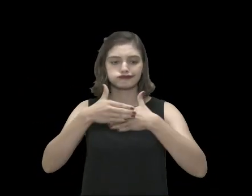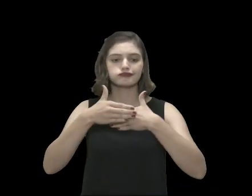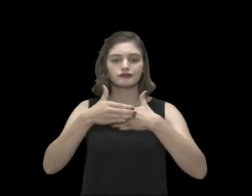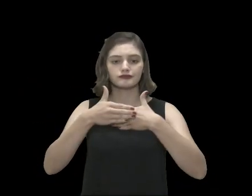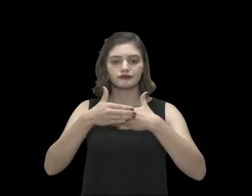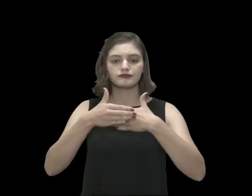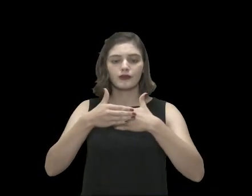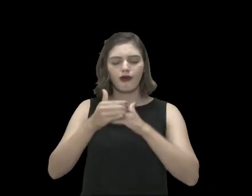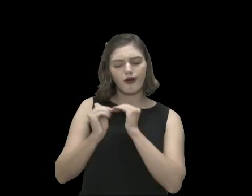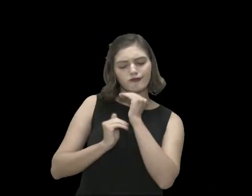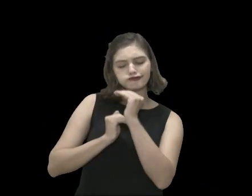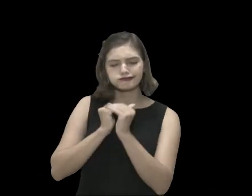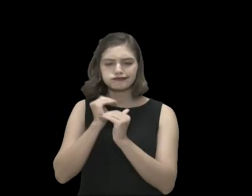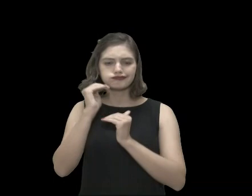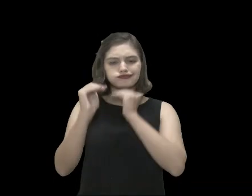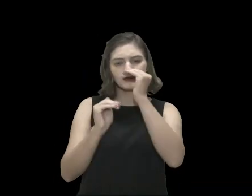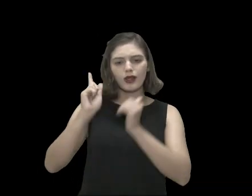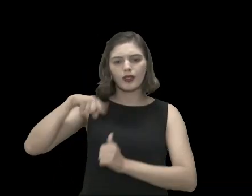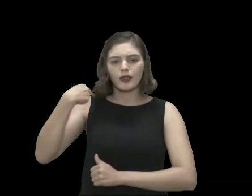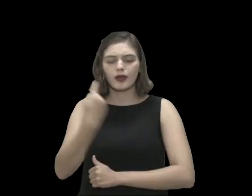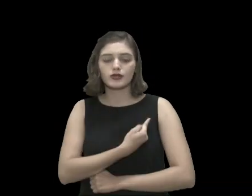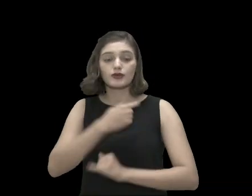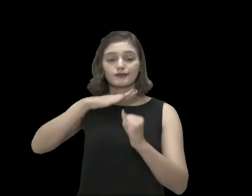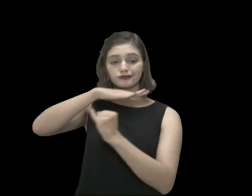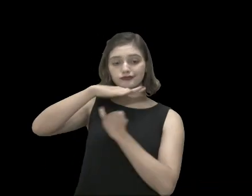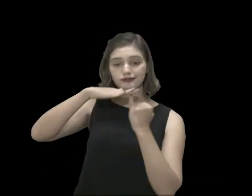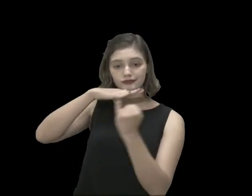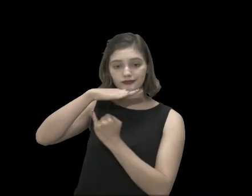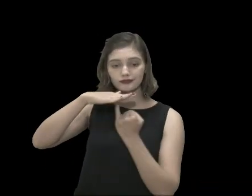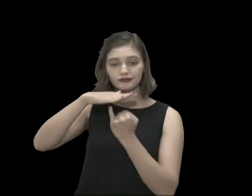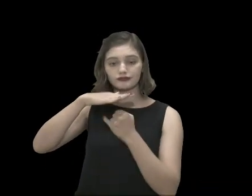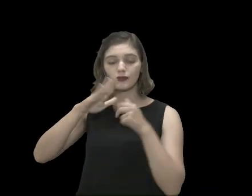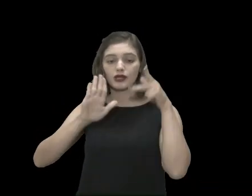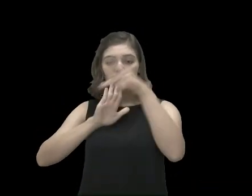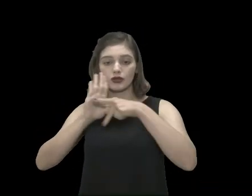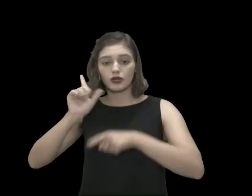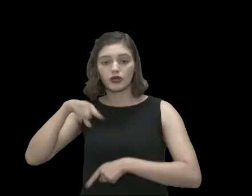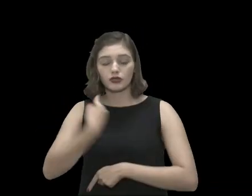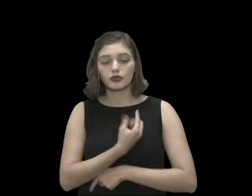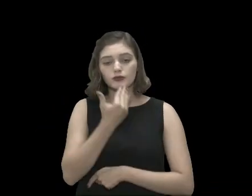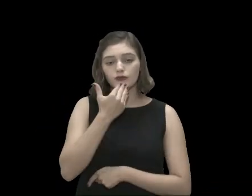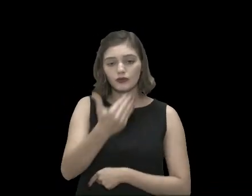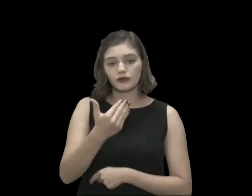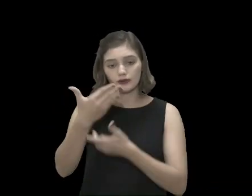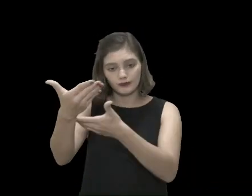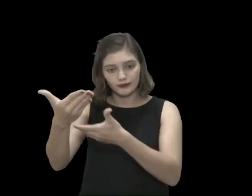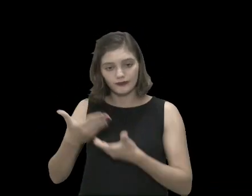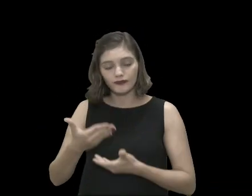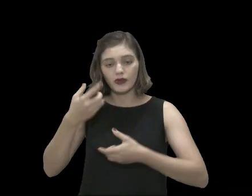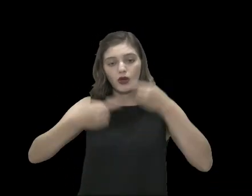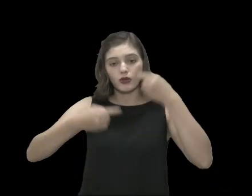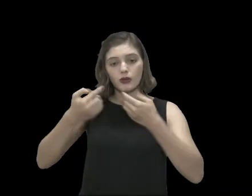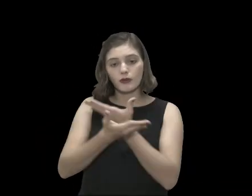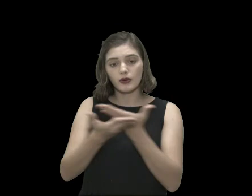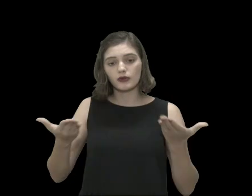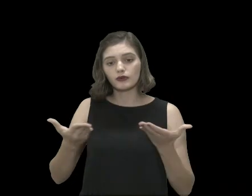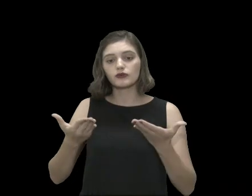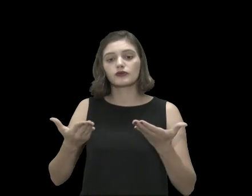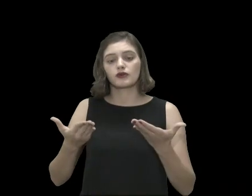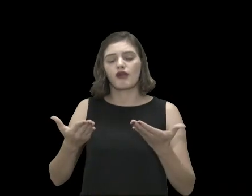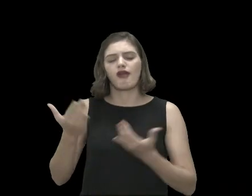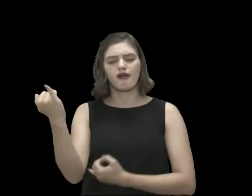E devagarzinho a gente vai institucionalizando essa política. Então, por favor, o fruto do debate de vocês é